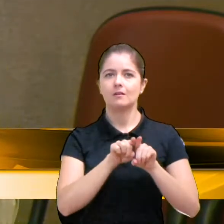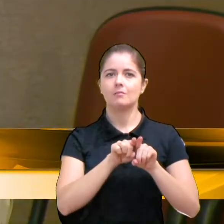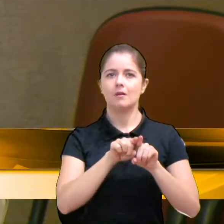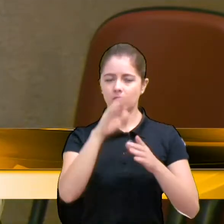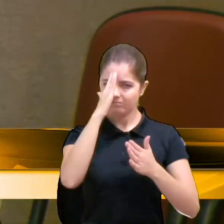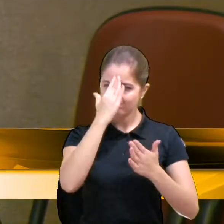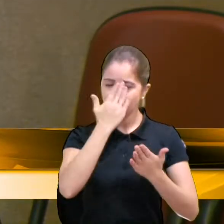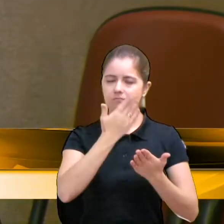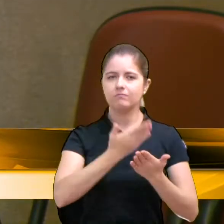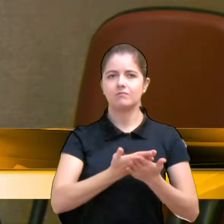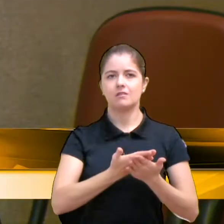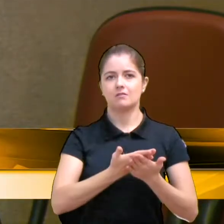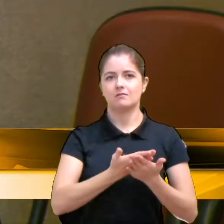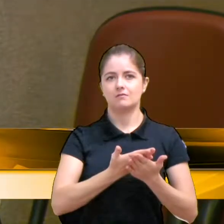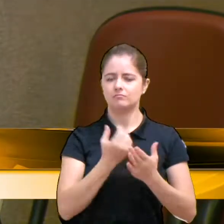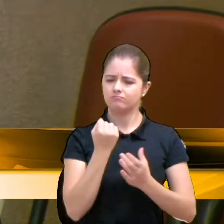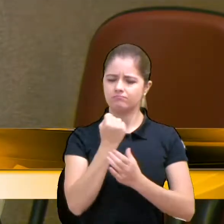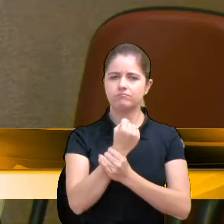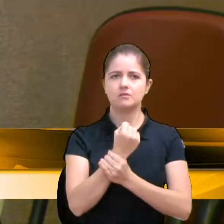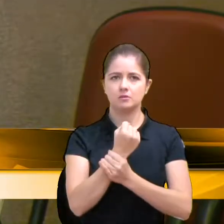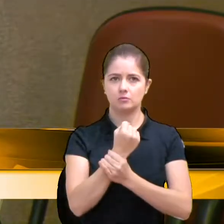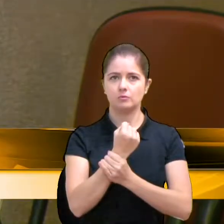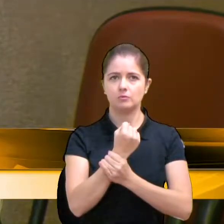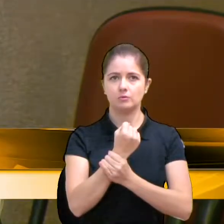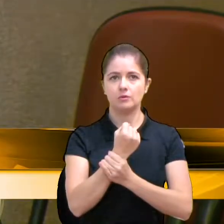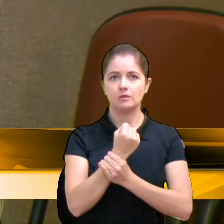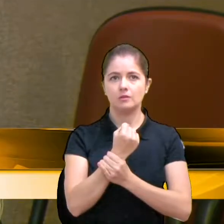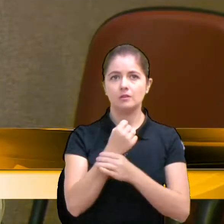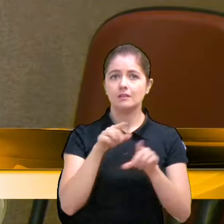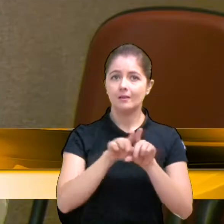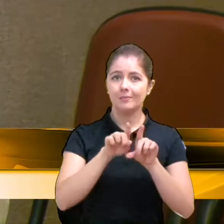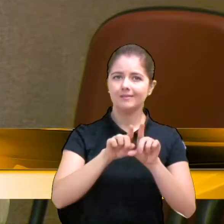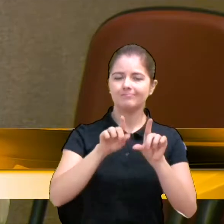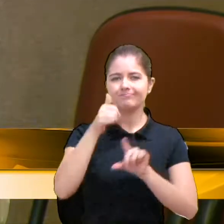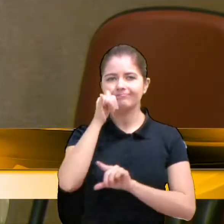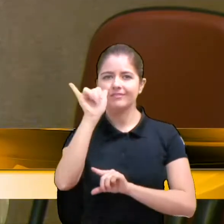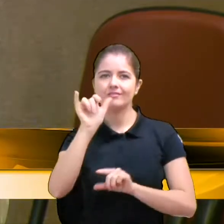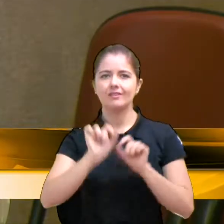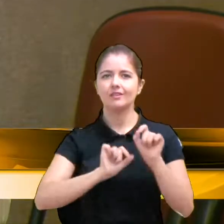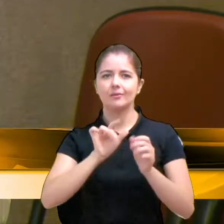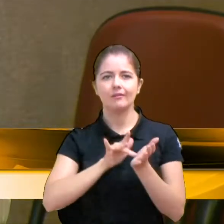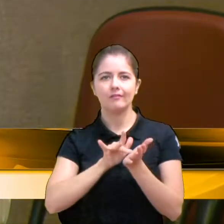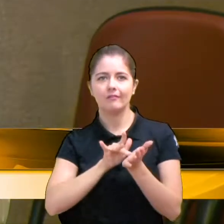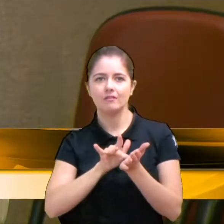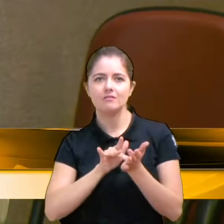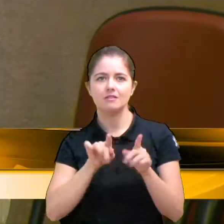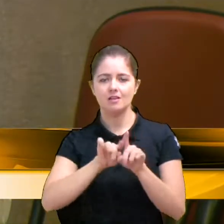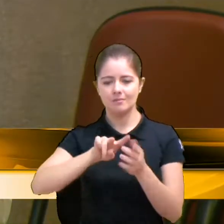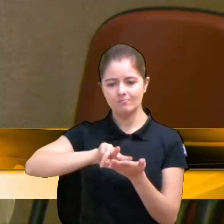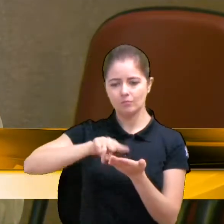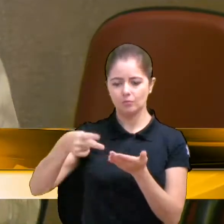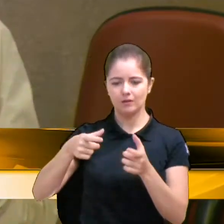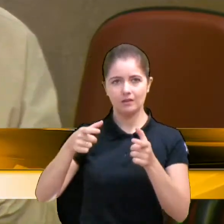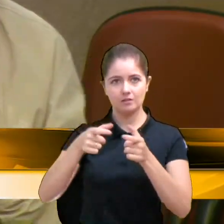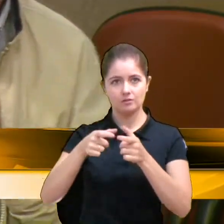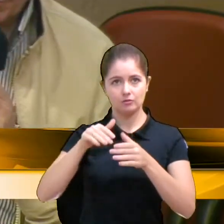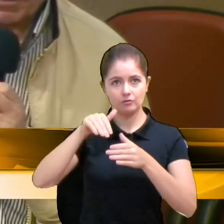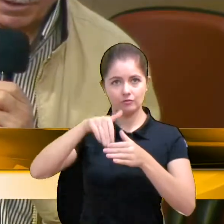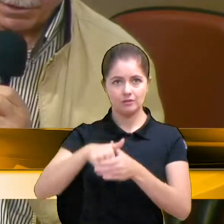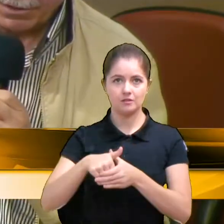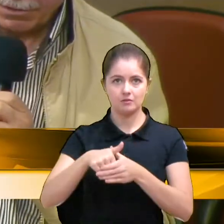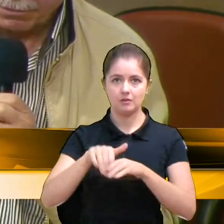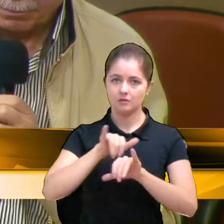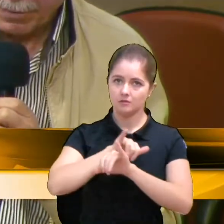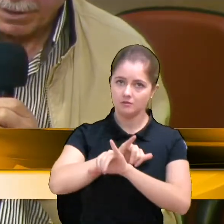e muito menos, seguramente, muito menos vulnerável a fraudes e a duplicidade de títulos. Feito